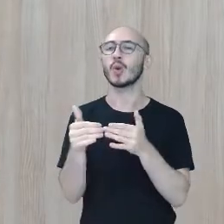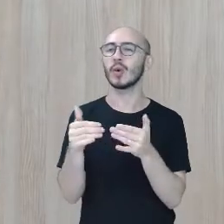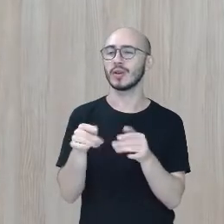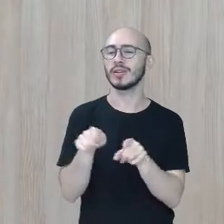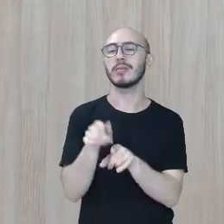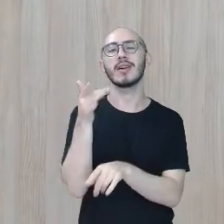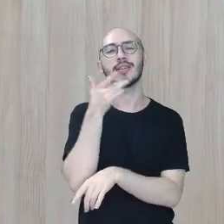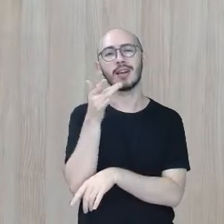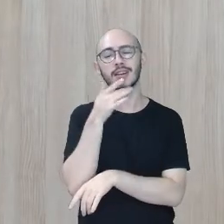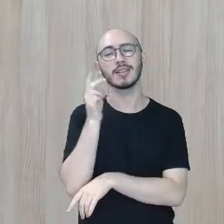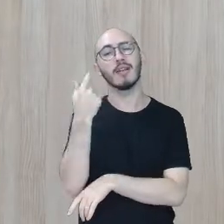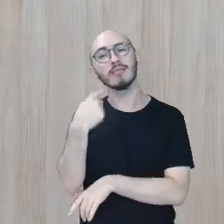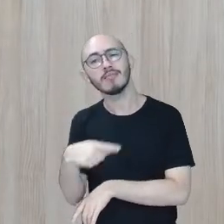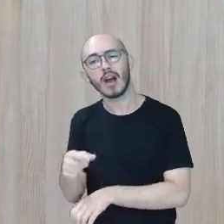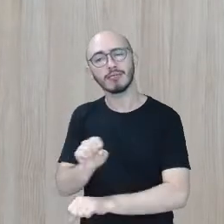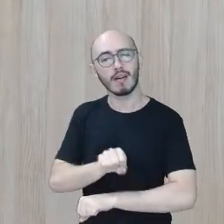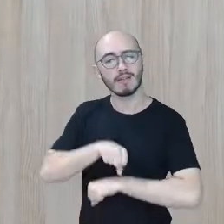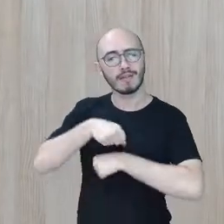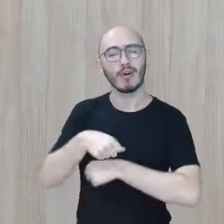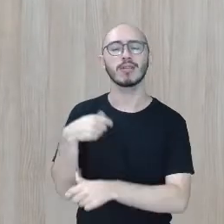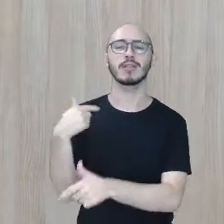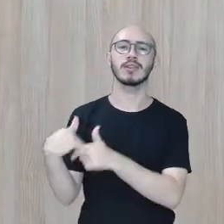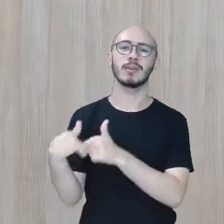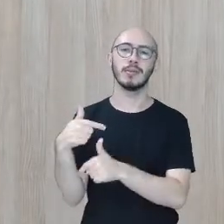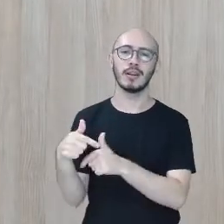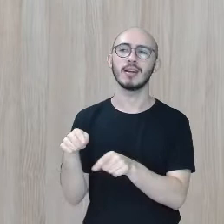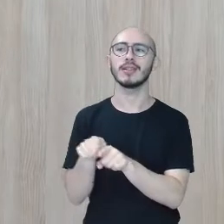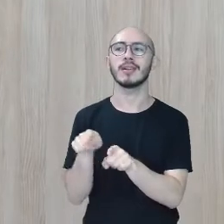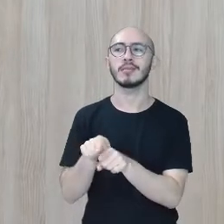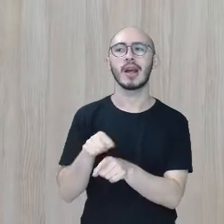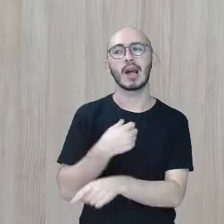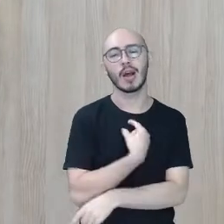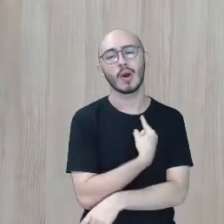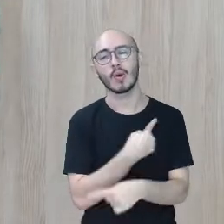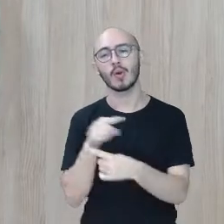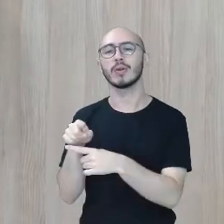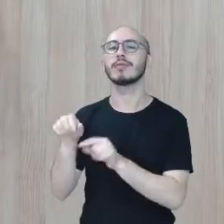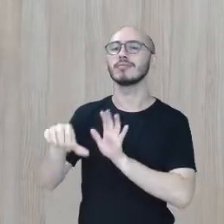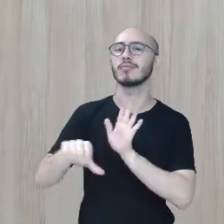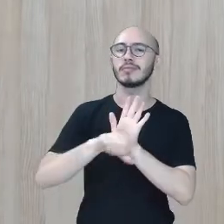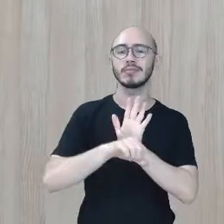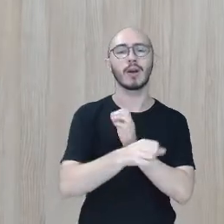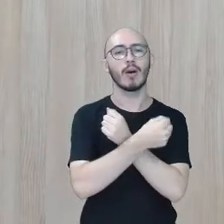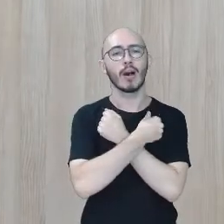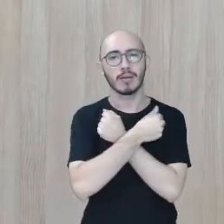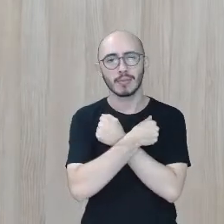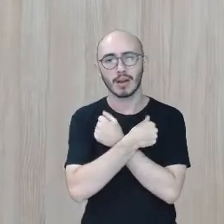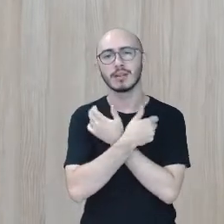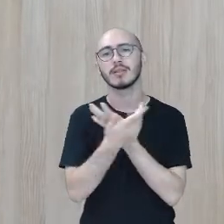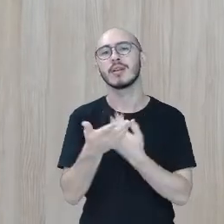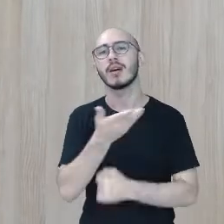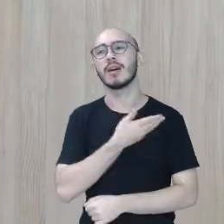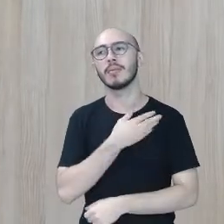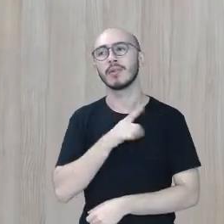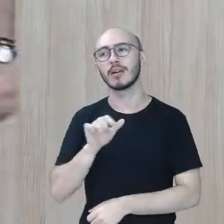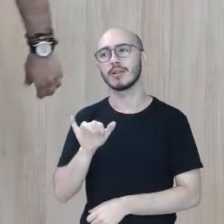vai forte, né, para trabalhar aí no combate, né, à criminalidade. Então, um abraço aí para o meu amigo Luciano.